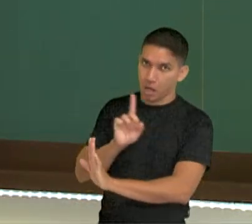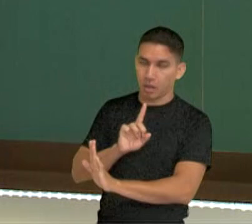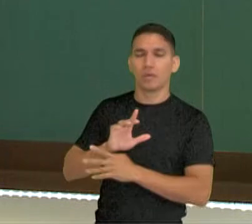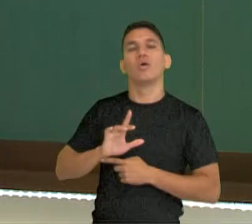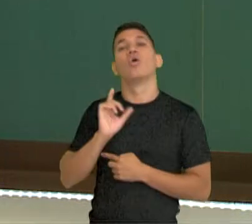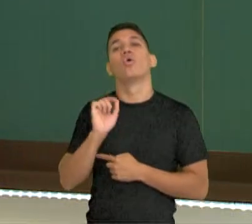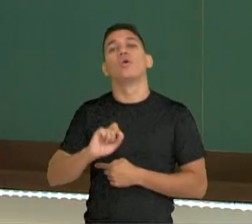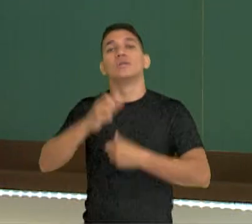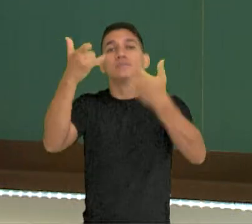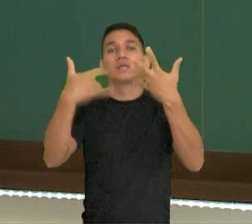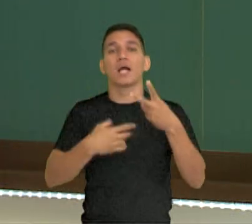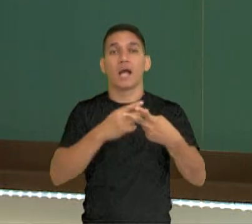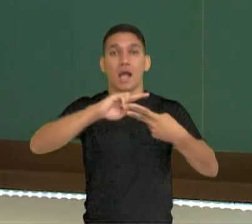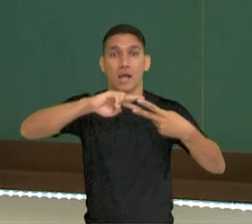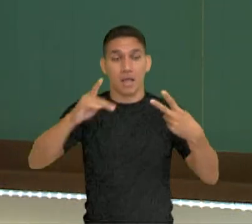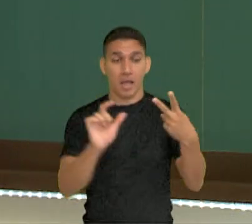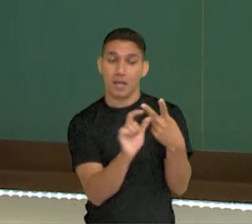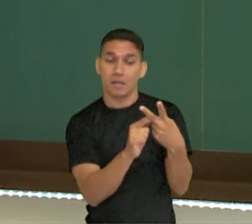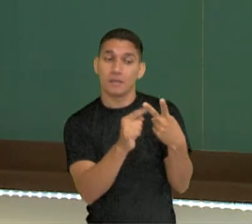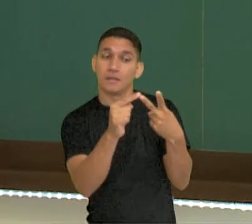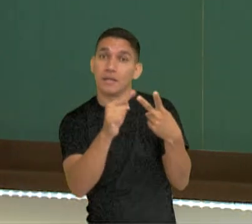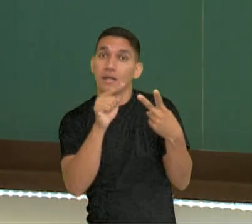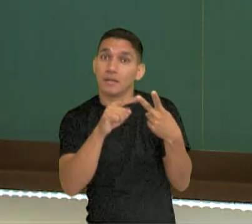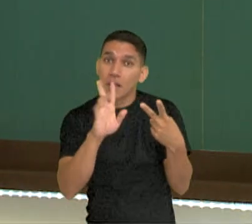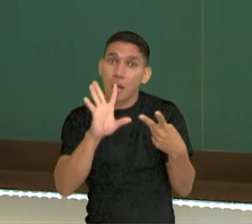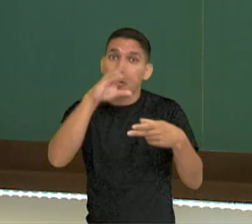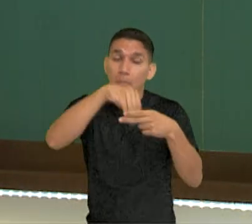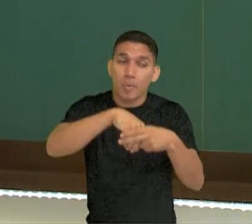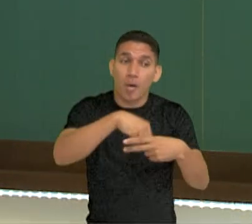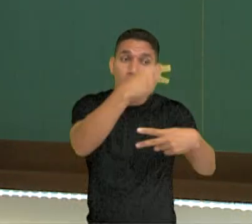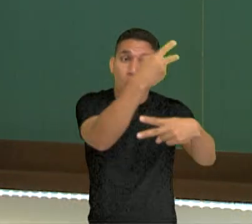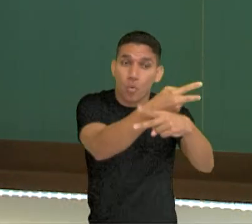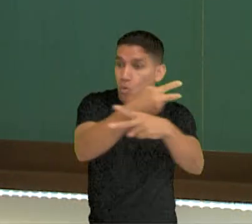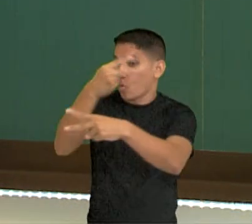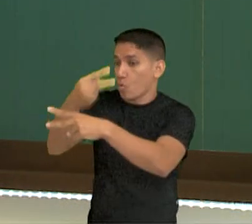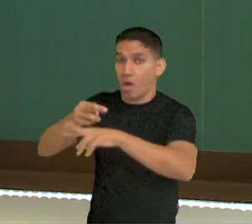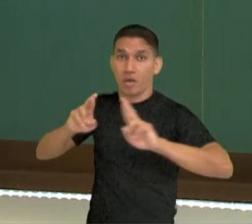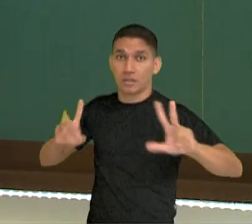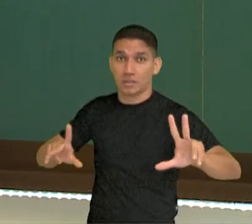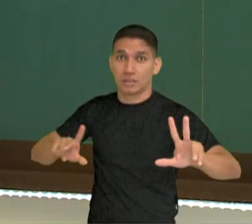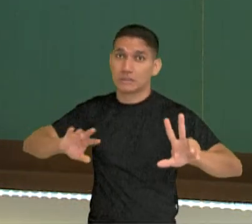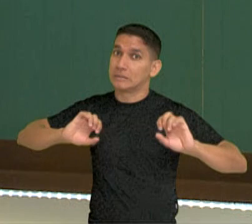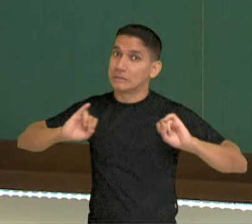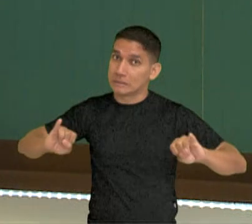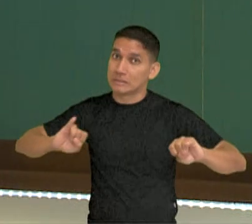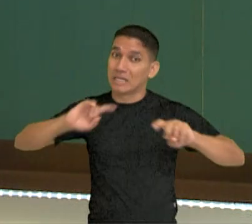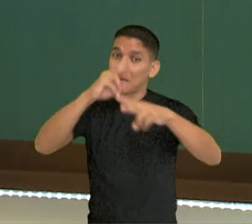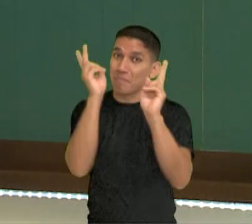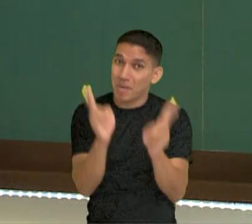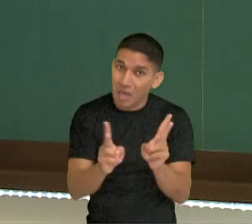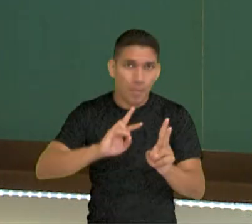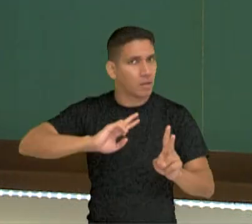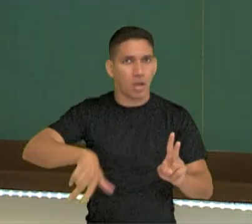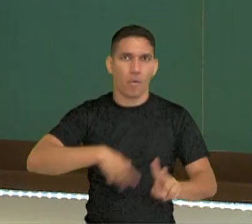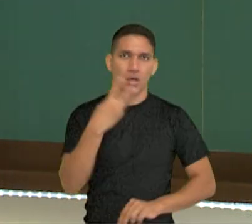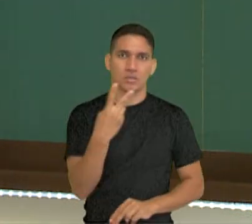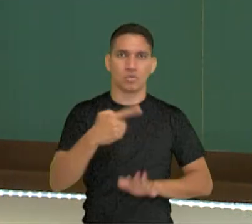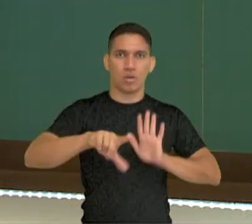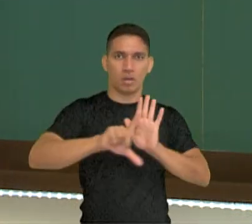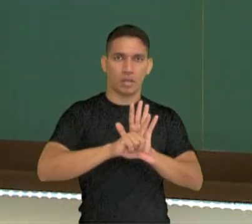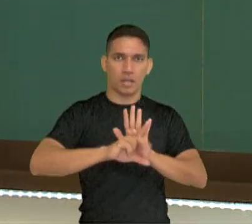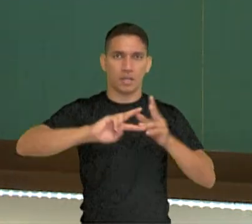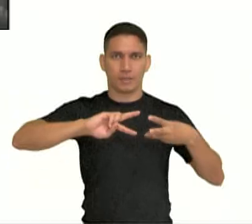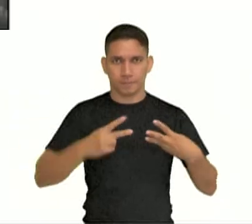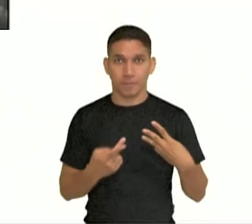Os alelos, eles têm que estar localizados em cromossomos diferentes, senão não é segunda lei. Então, ele é o pai